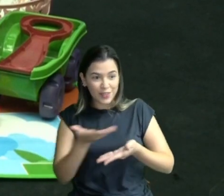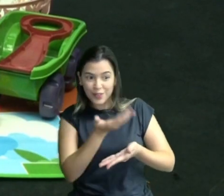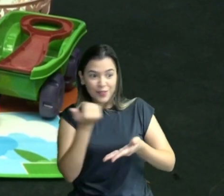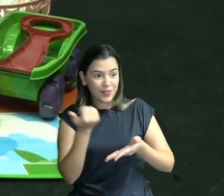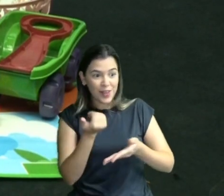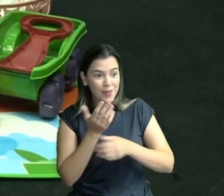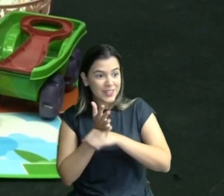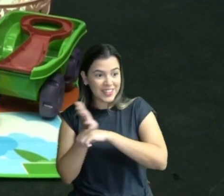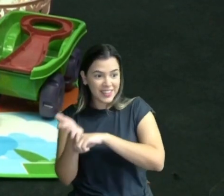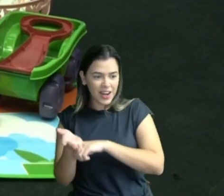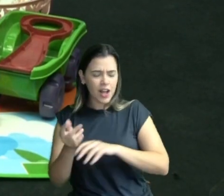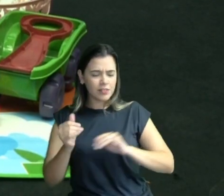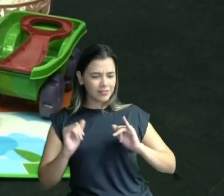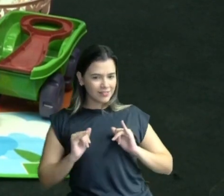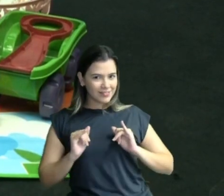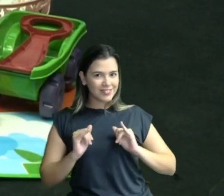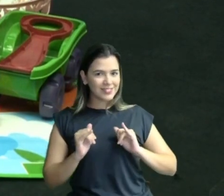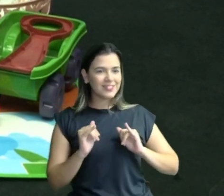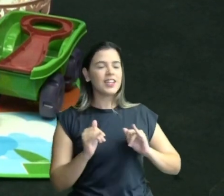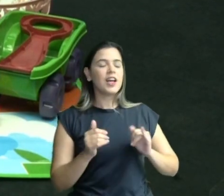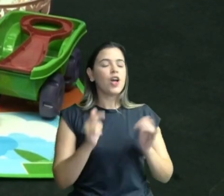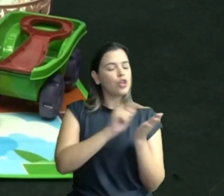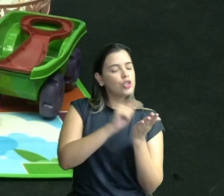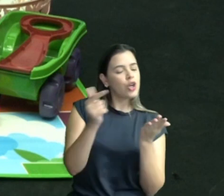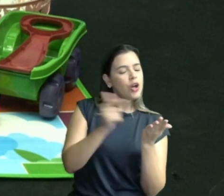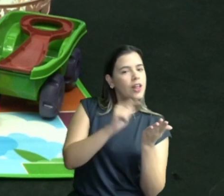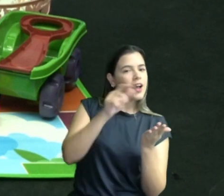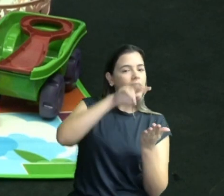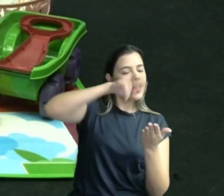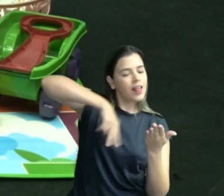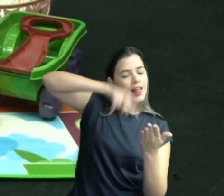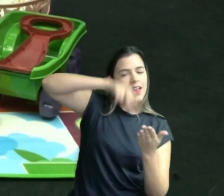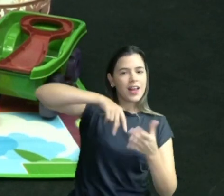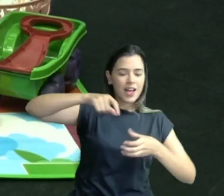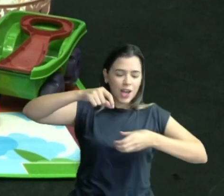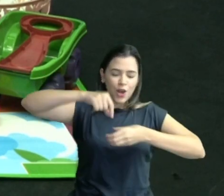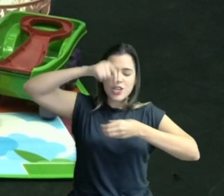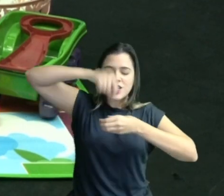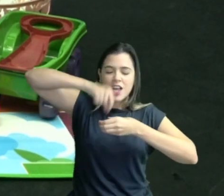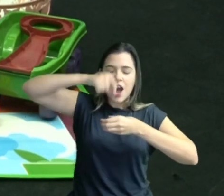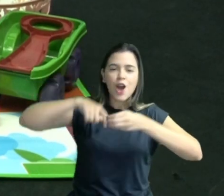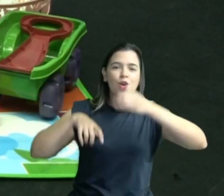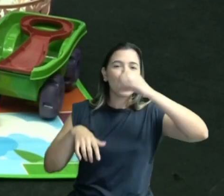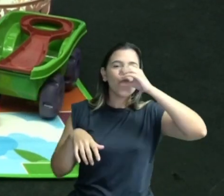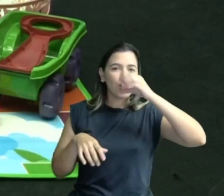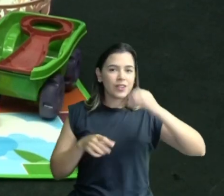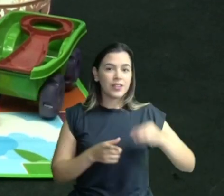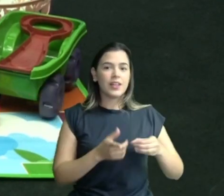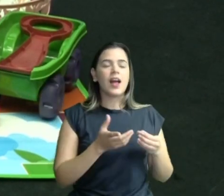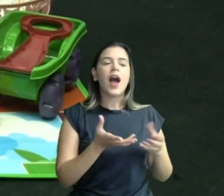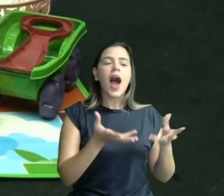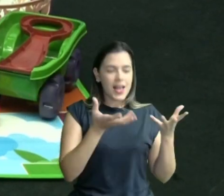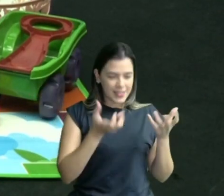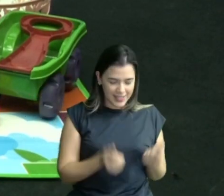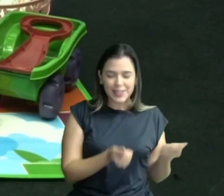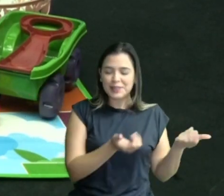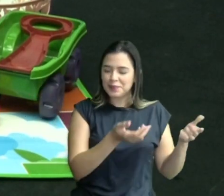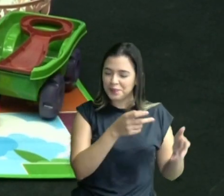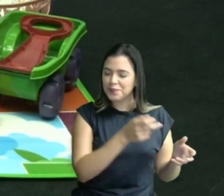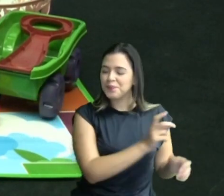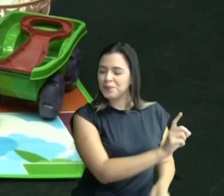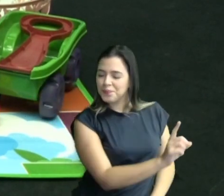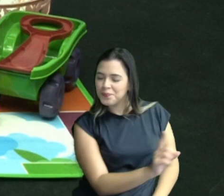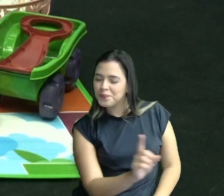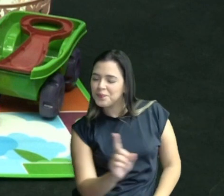entrar um descansar ler o jornal da noite e tomar um gole de chá aceita o carteiro convite